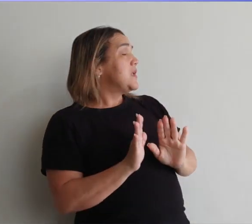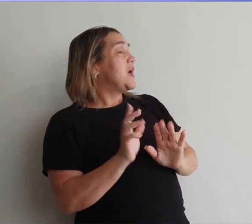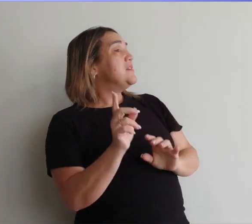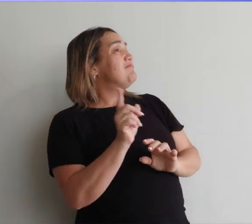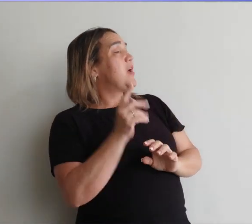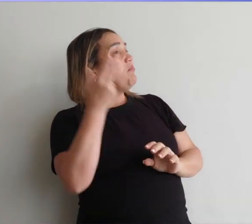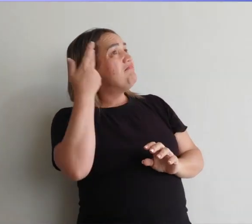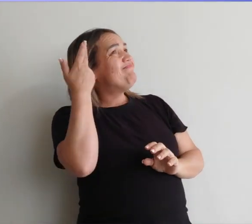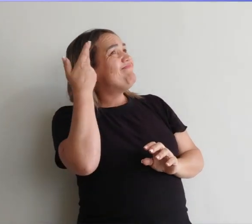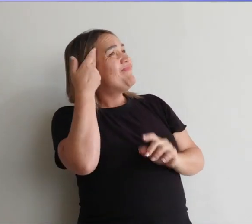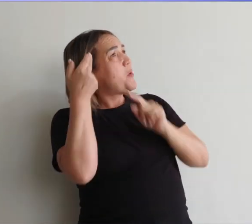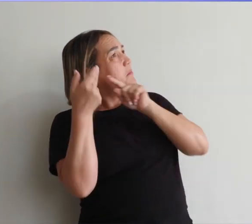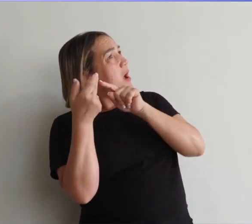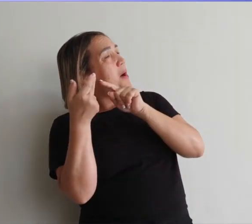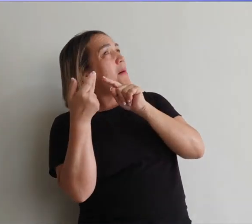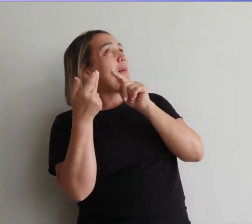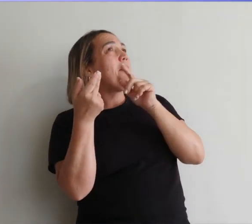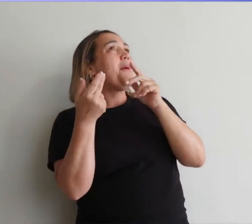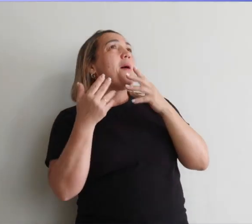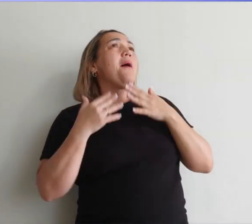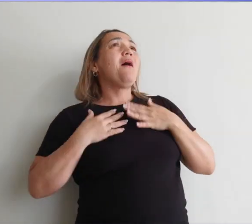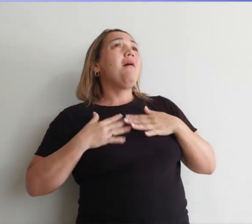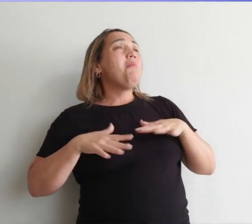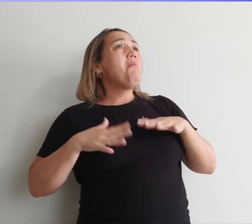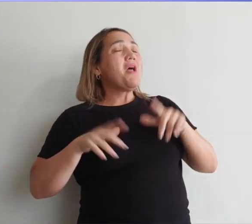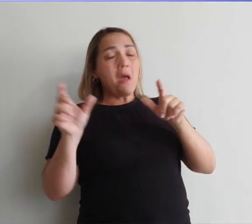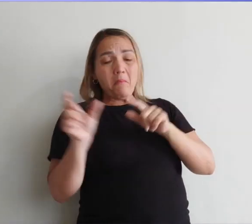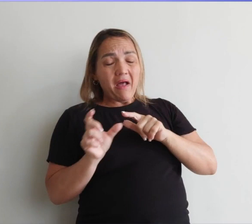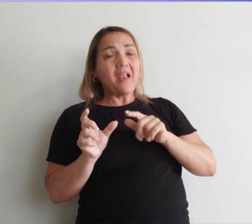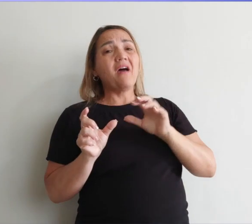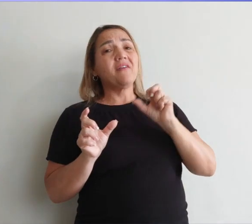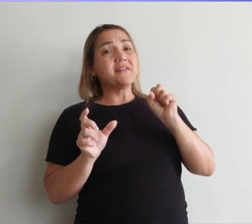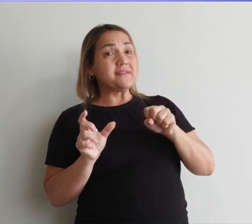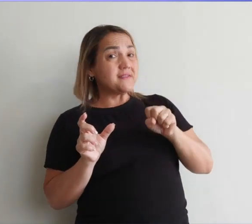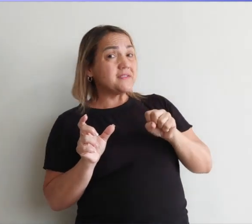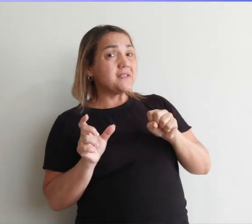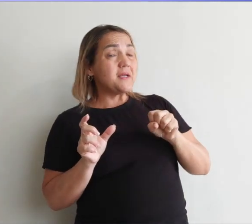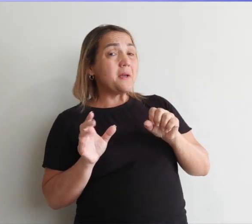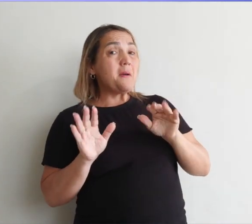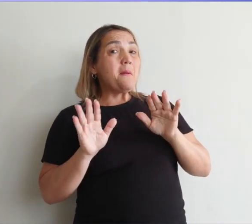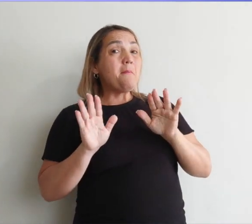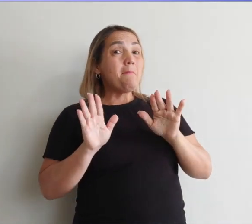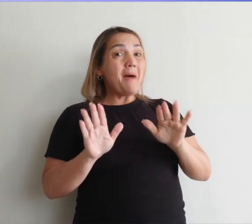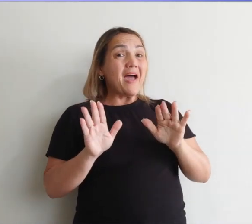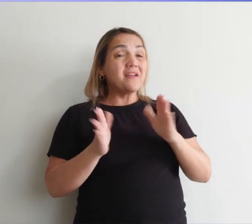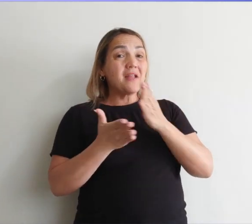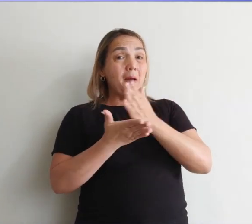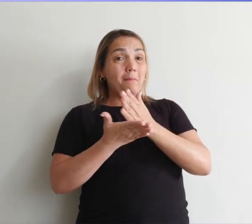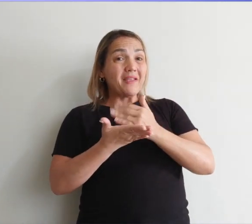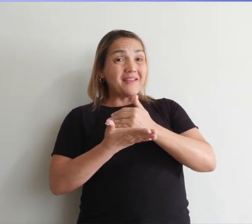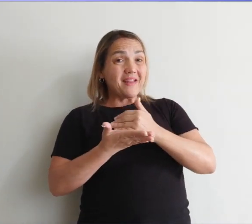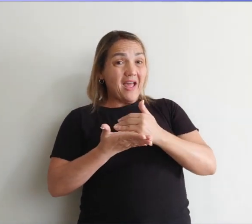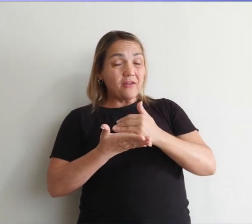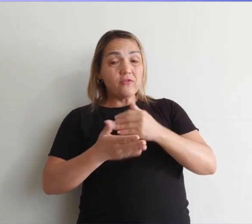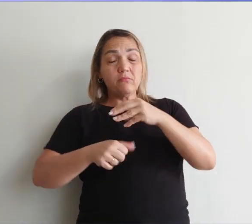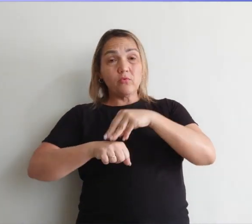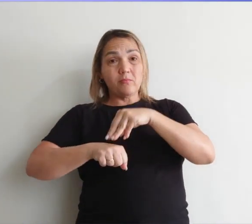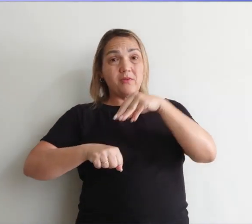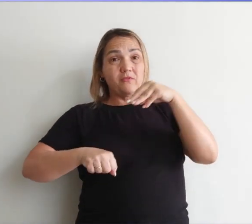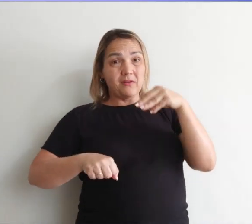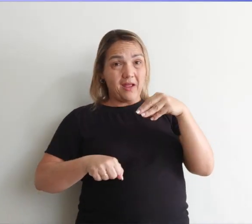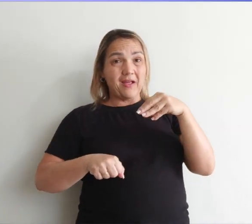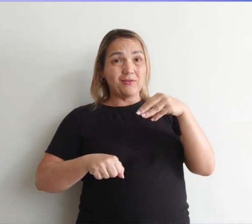natural, é uma palavra tranquila, mas eu entendo, né? É natural, realmente. Mas foi ali na metade do